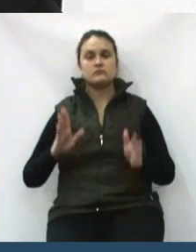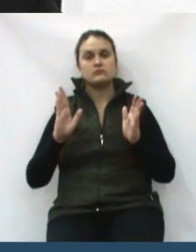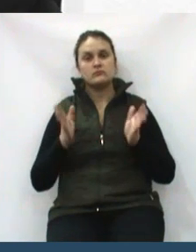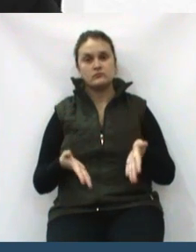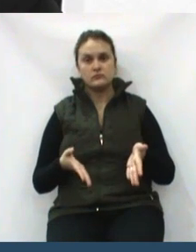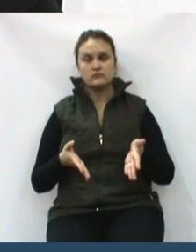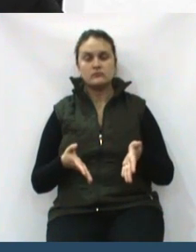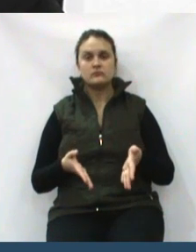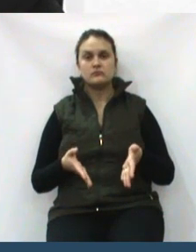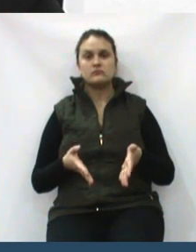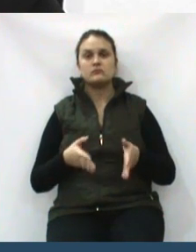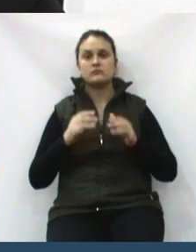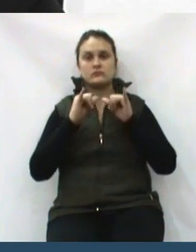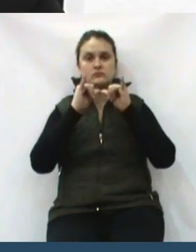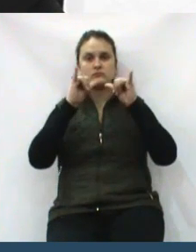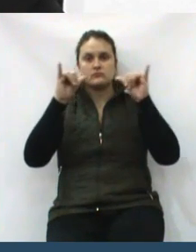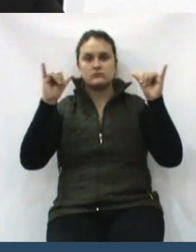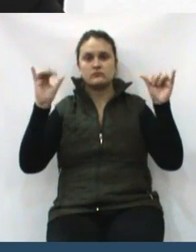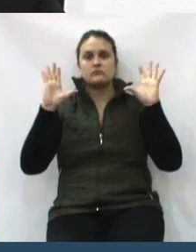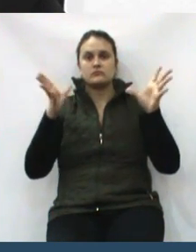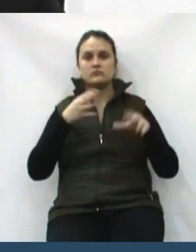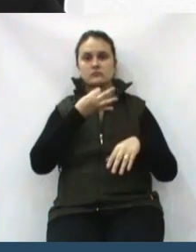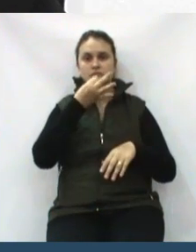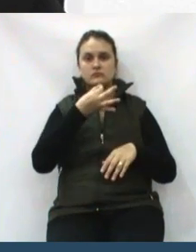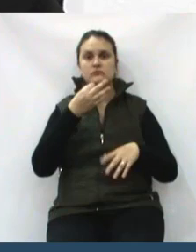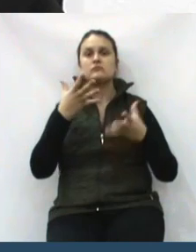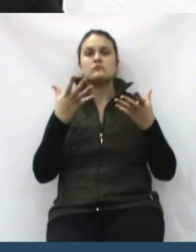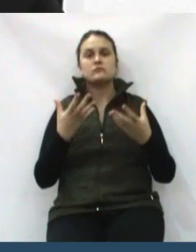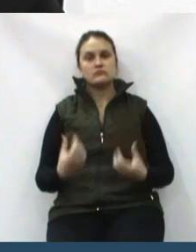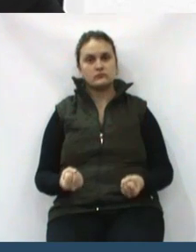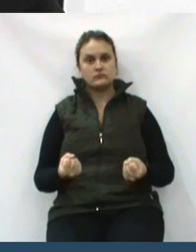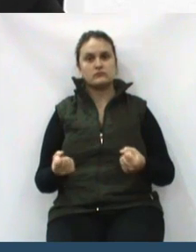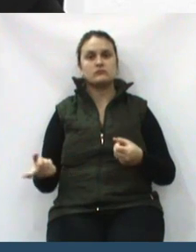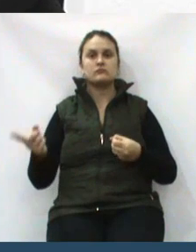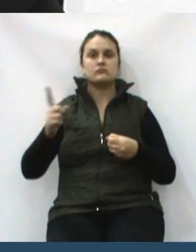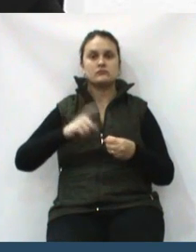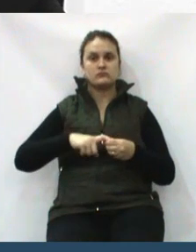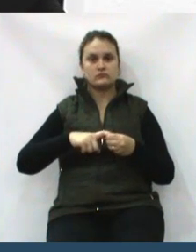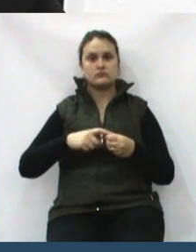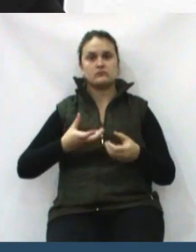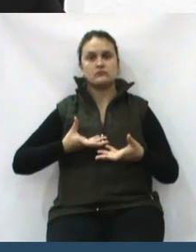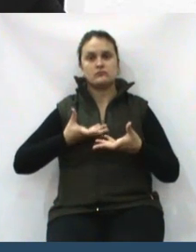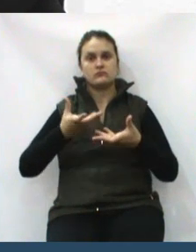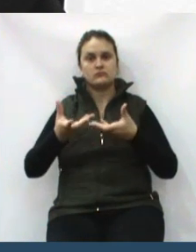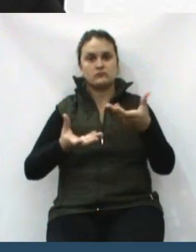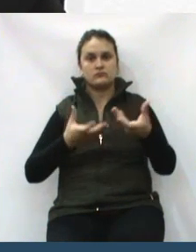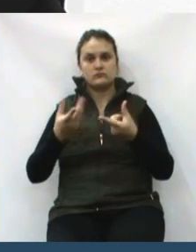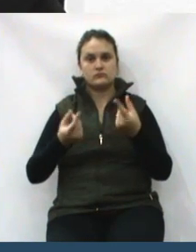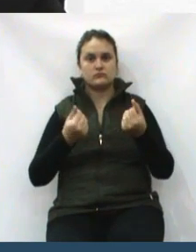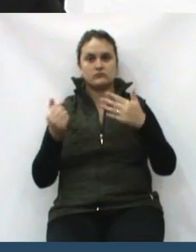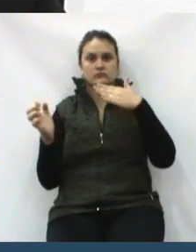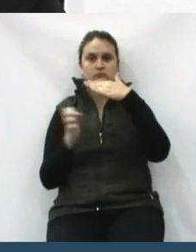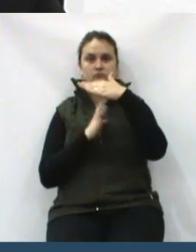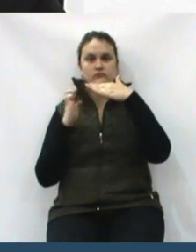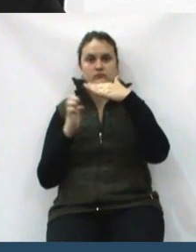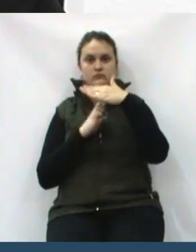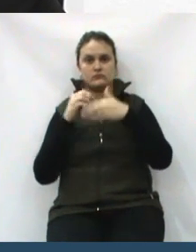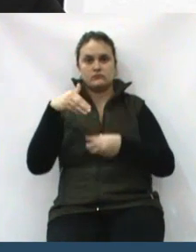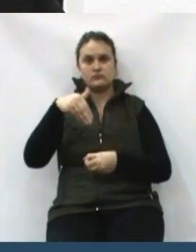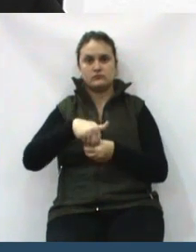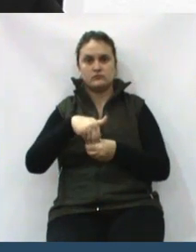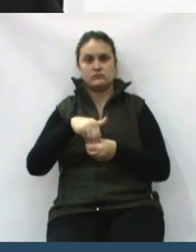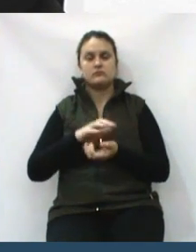já divulgou e já deu sua opinião que ele é favorável ao retorno das doações de empresas em